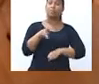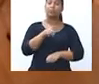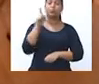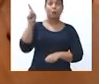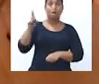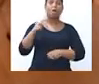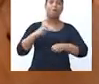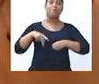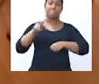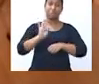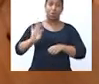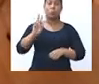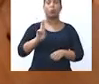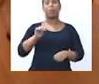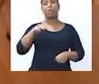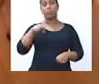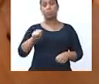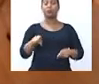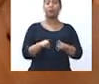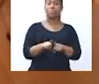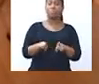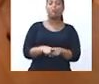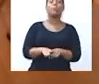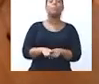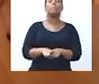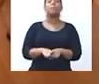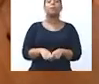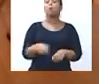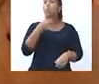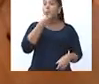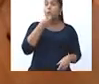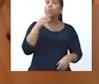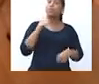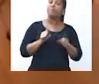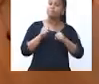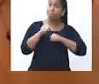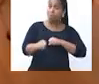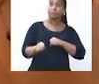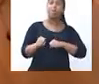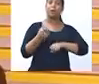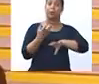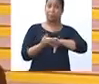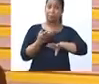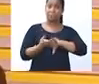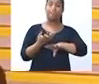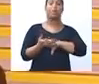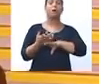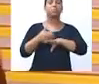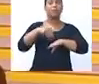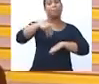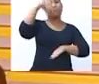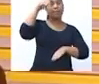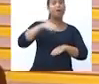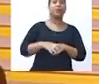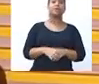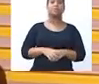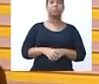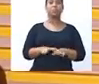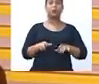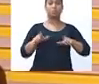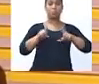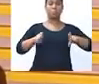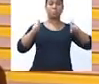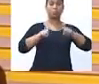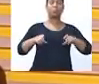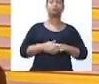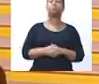Unesp também, vem de uma área toda aí predominantemente masculina, formada em matemática, mestre em ciência da computação e doutora em engenharia